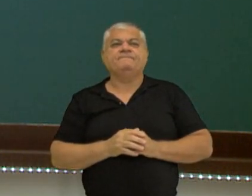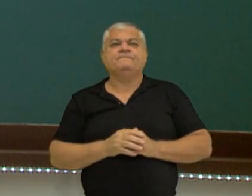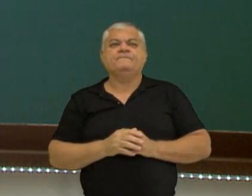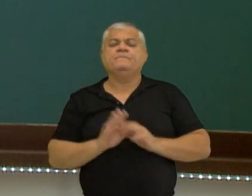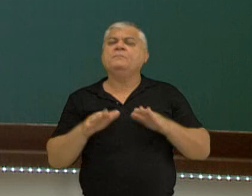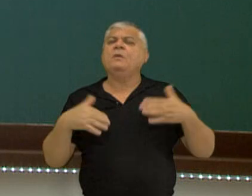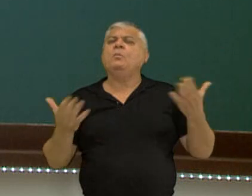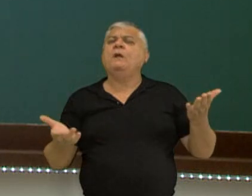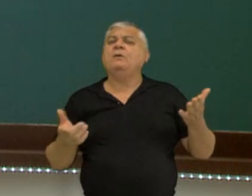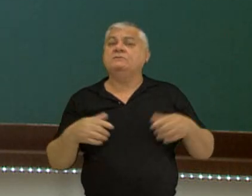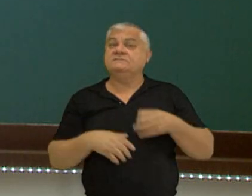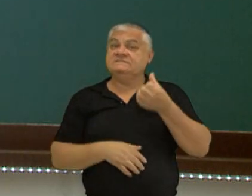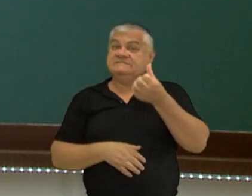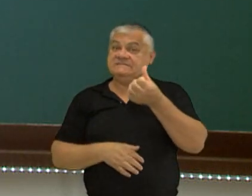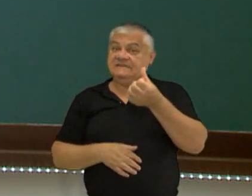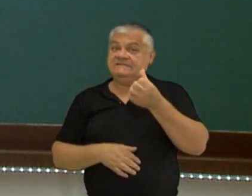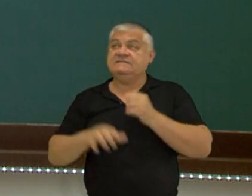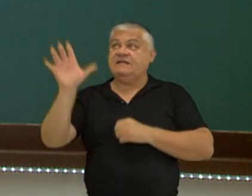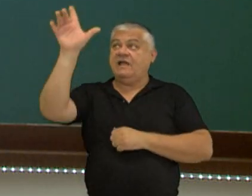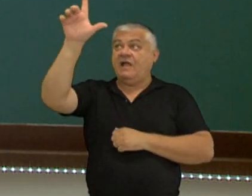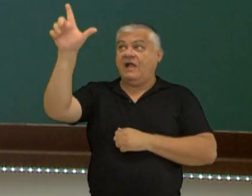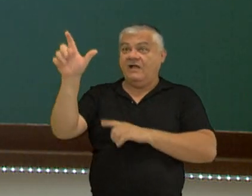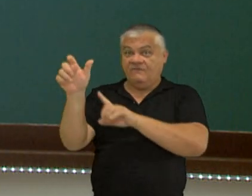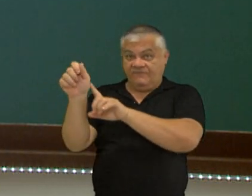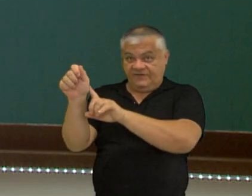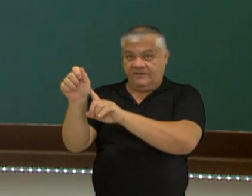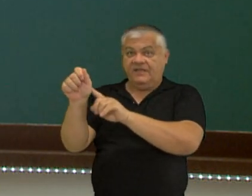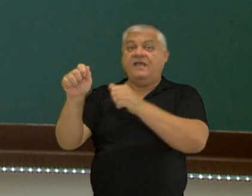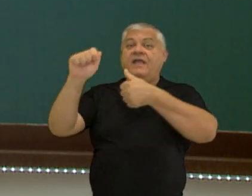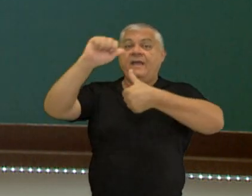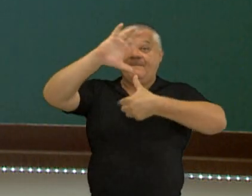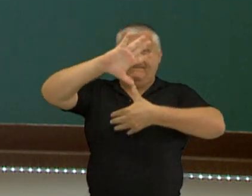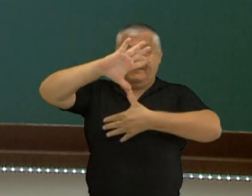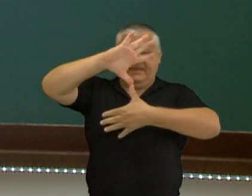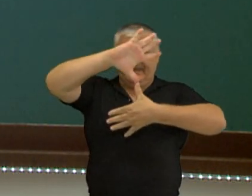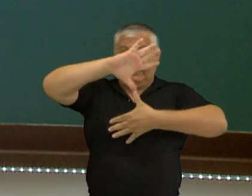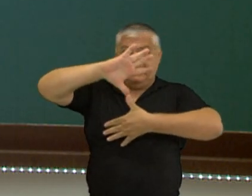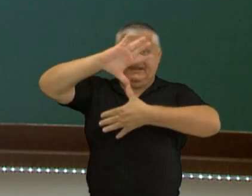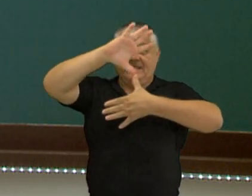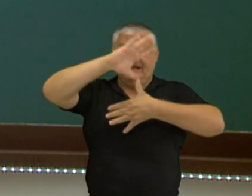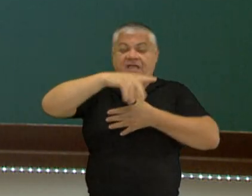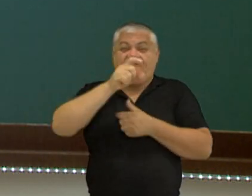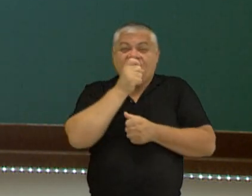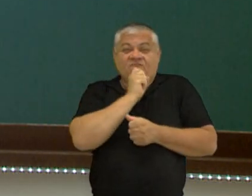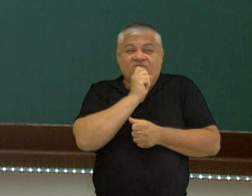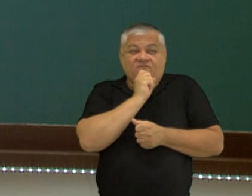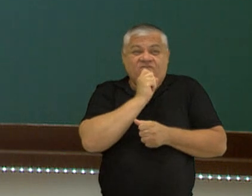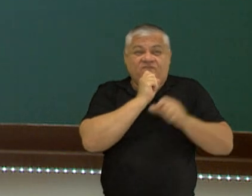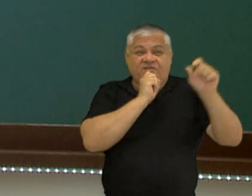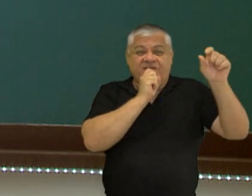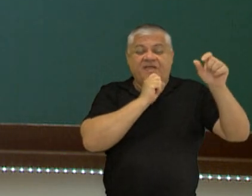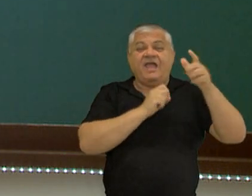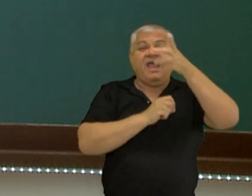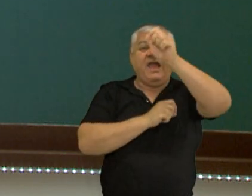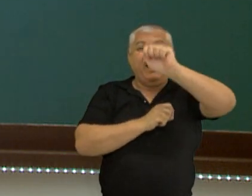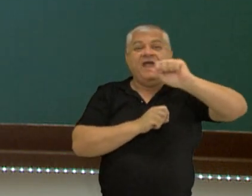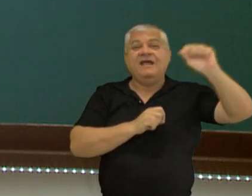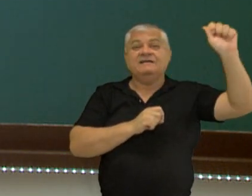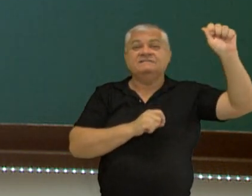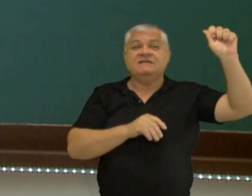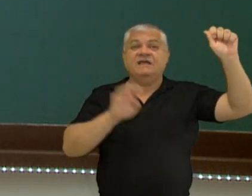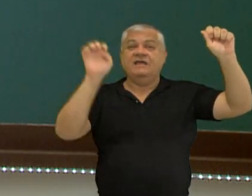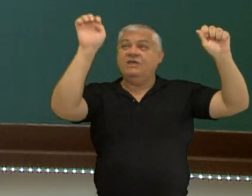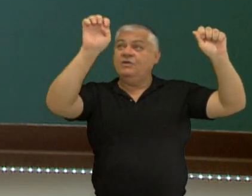são os continentes? África, América, Antártida, Ásia,